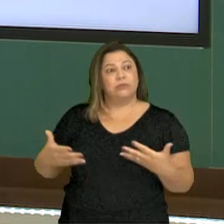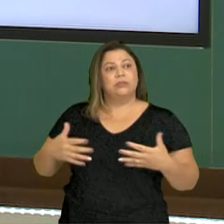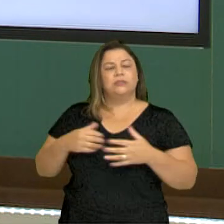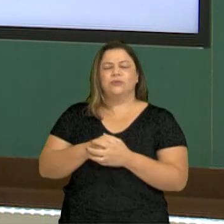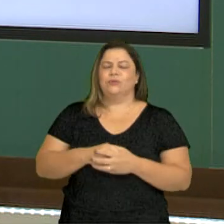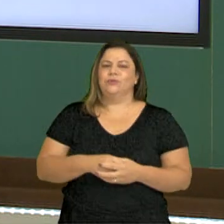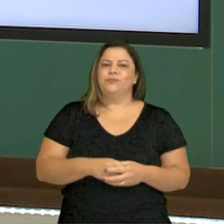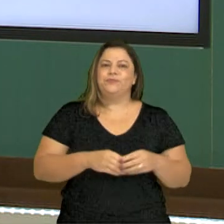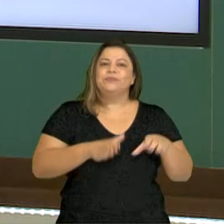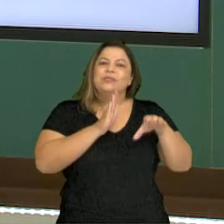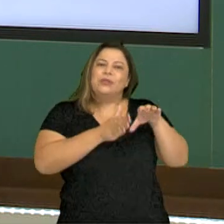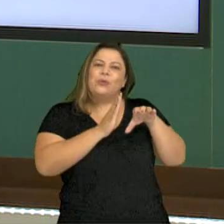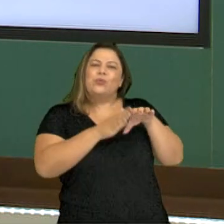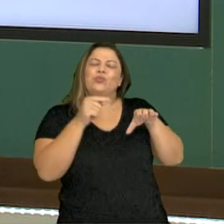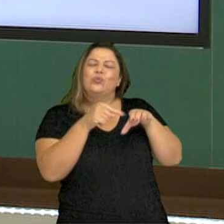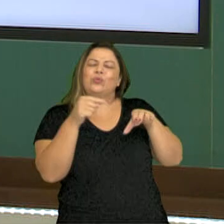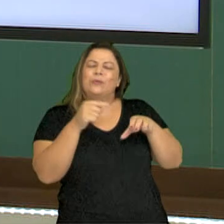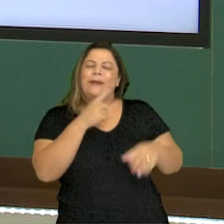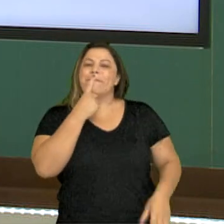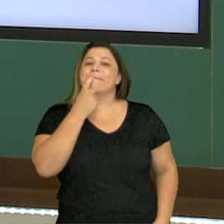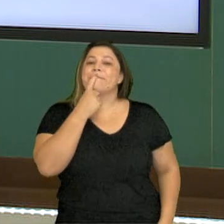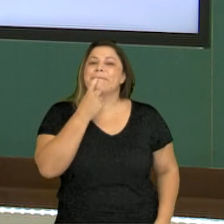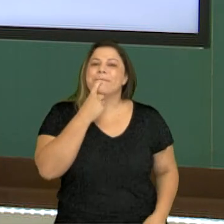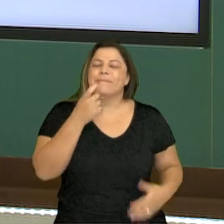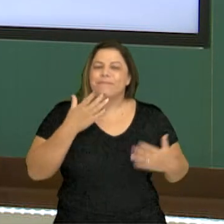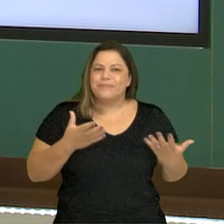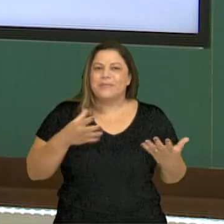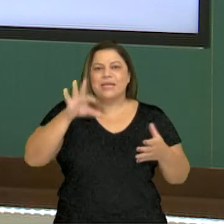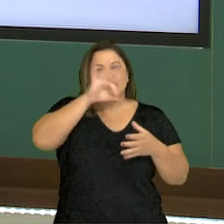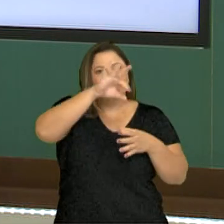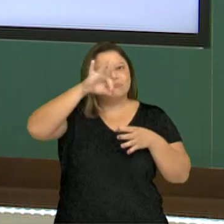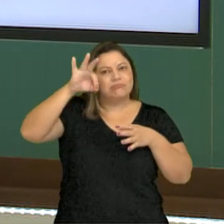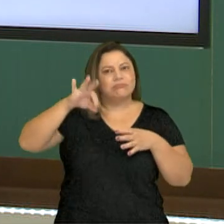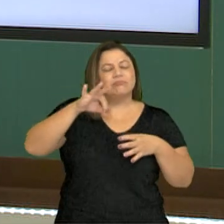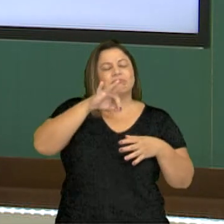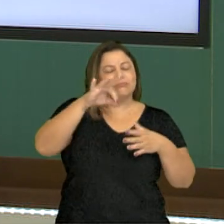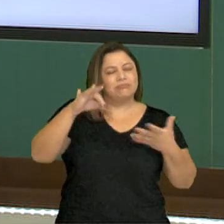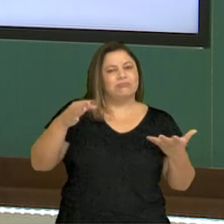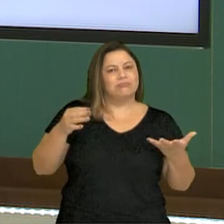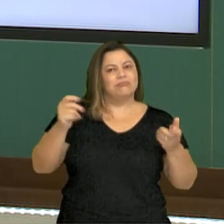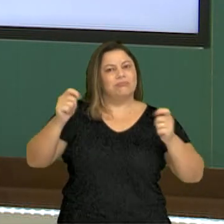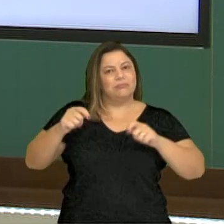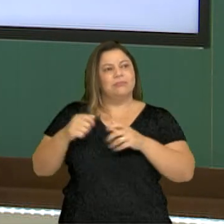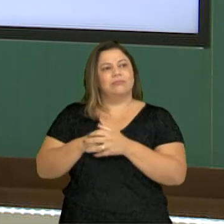tomatinhos vermelhinhos? Também esse pigmento da coloração dessa